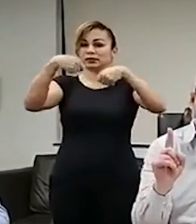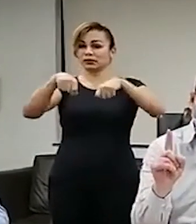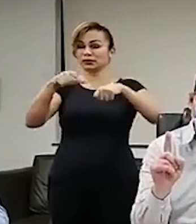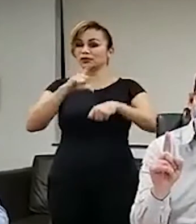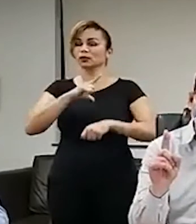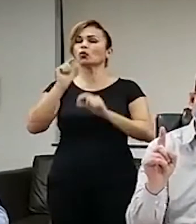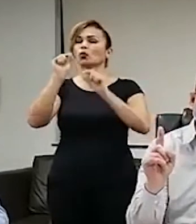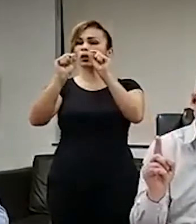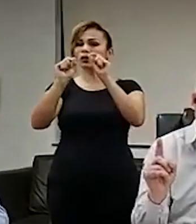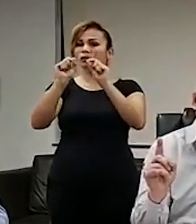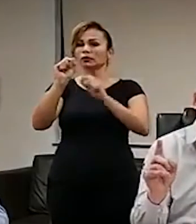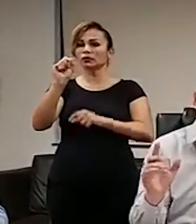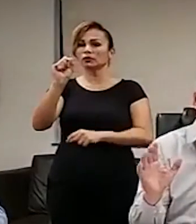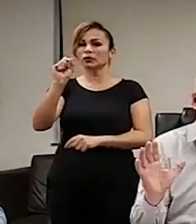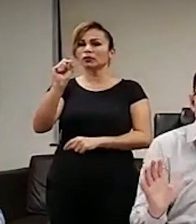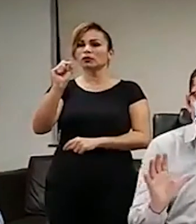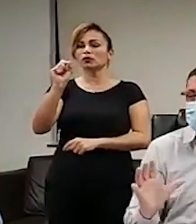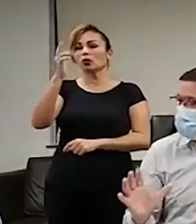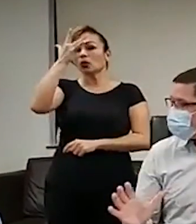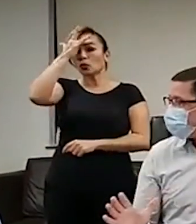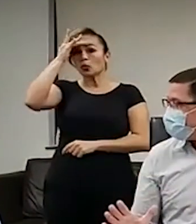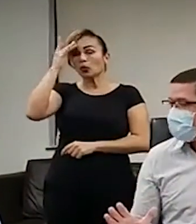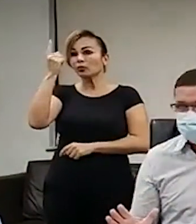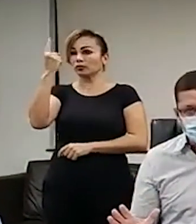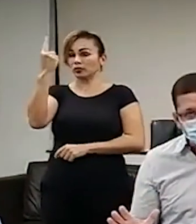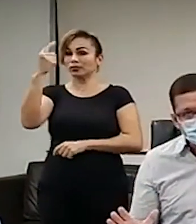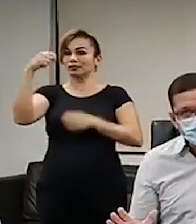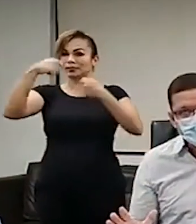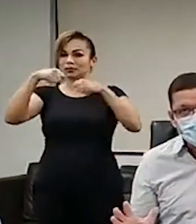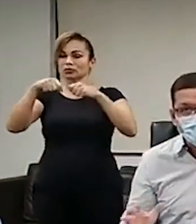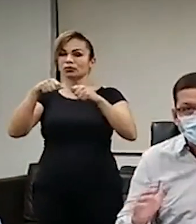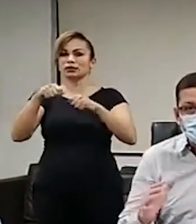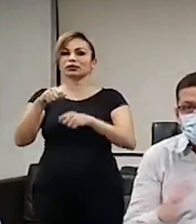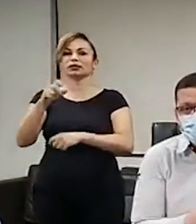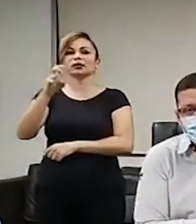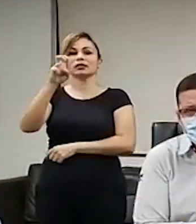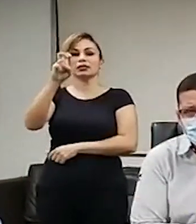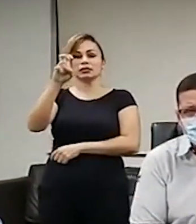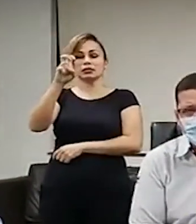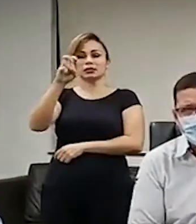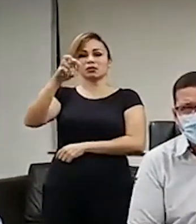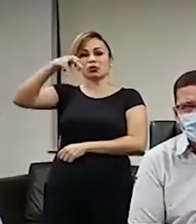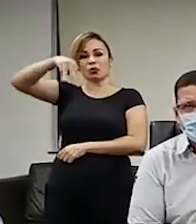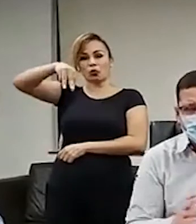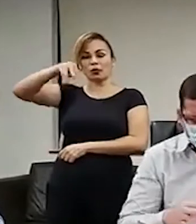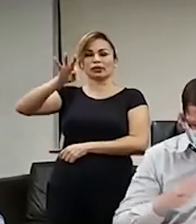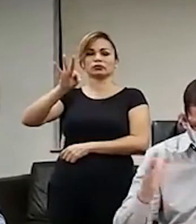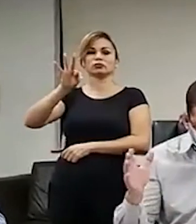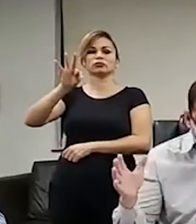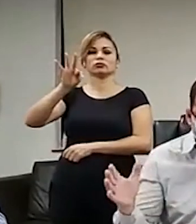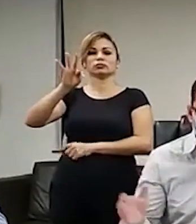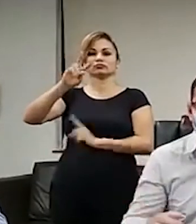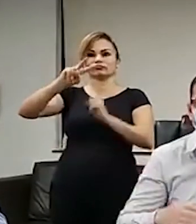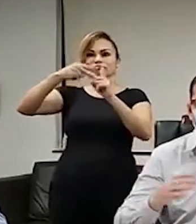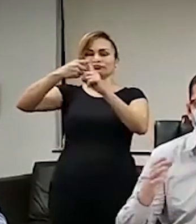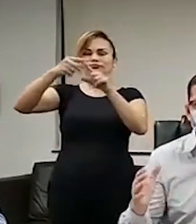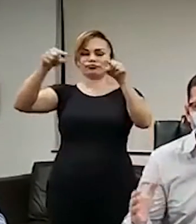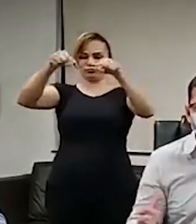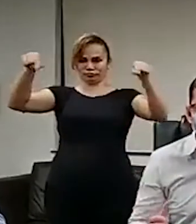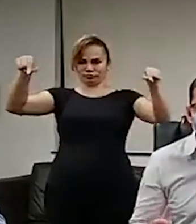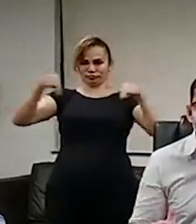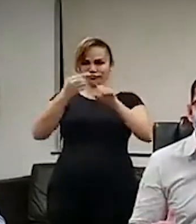uma pessoa tem que ocupar 5 metros quadrados. Isso é orientação já, né, em caso de